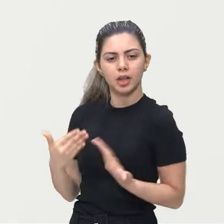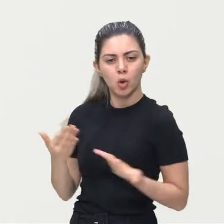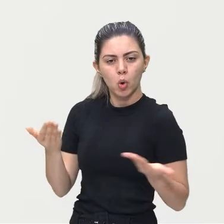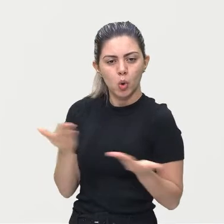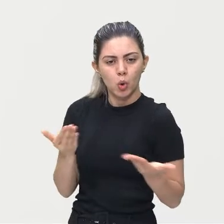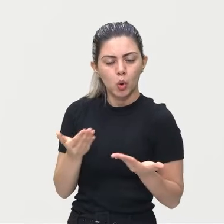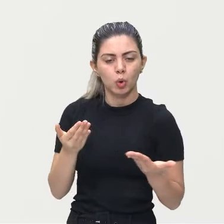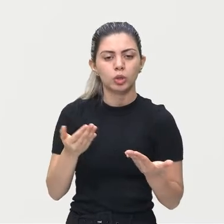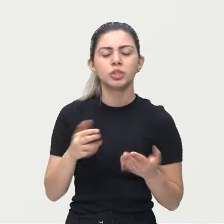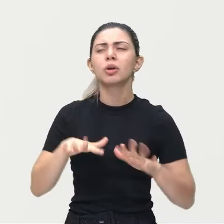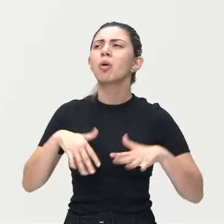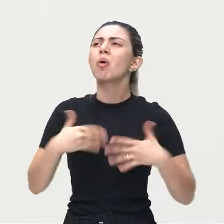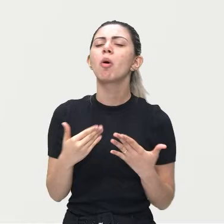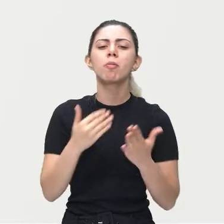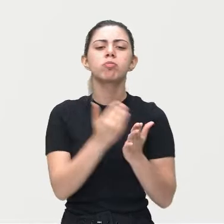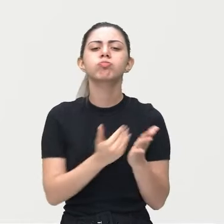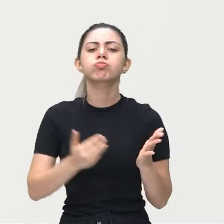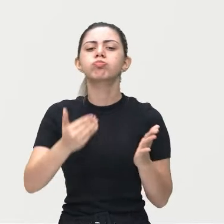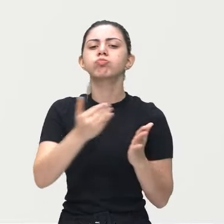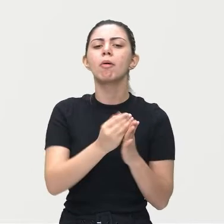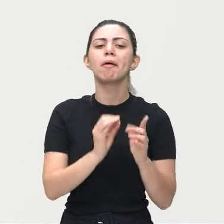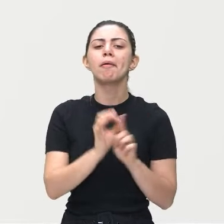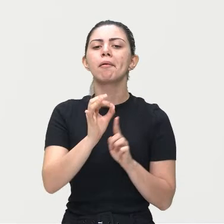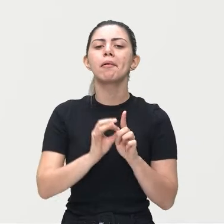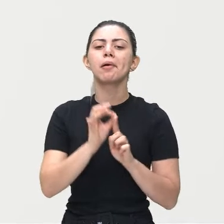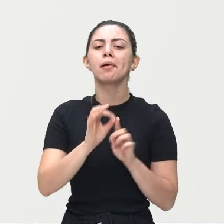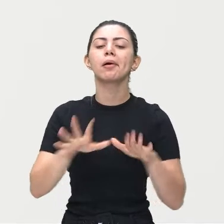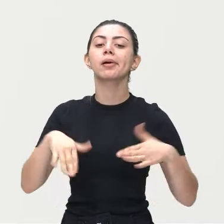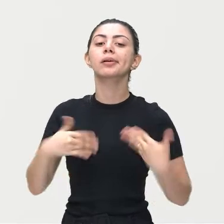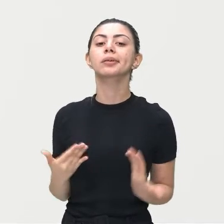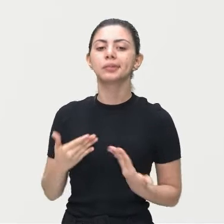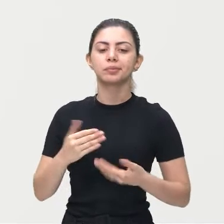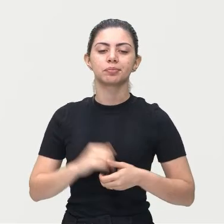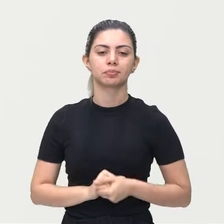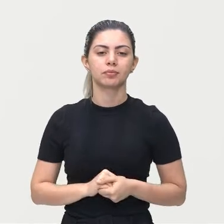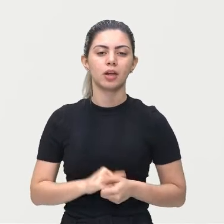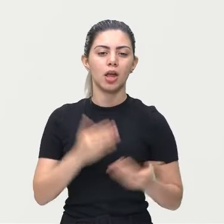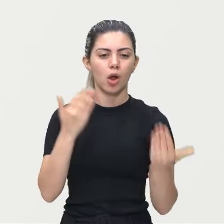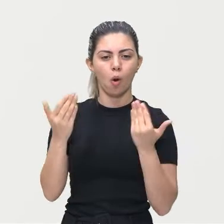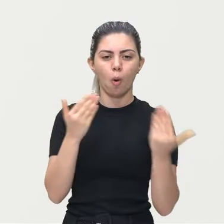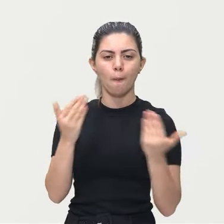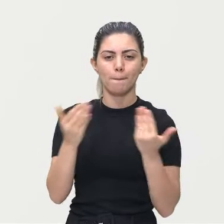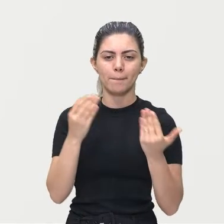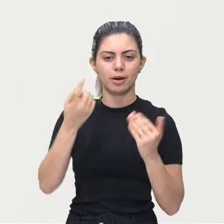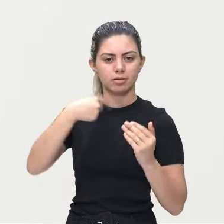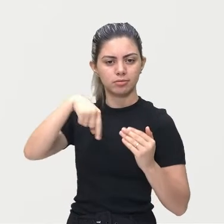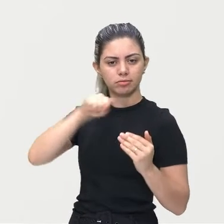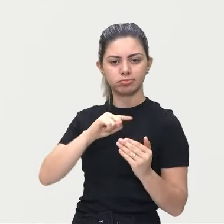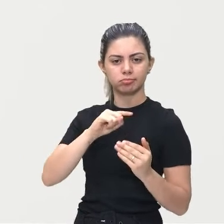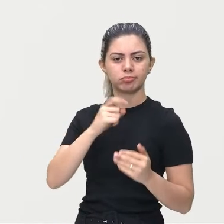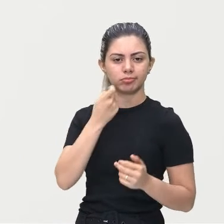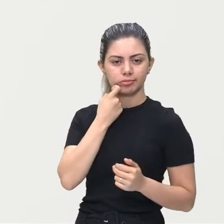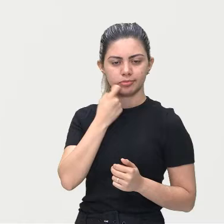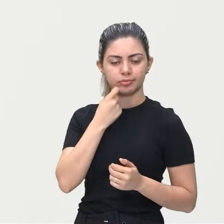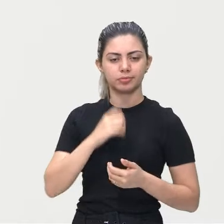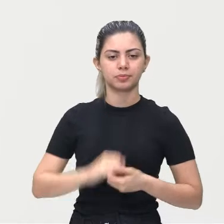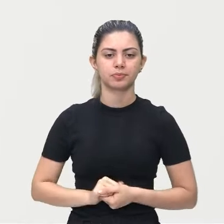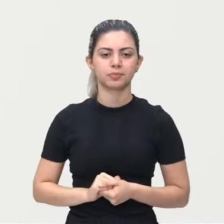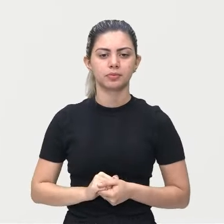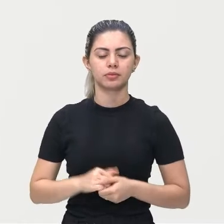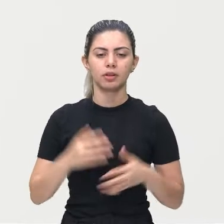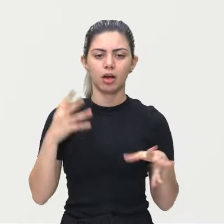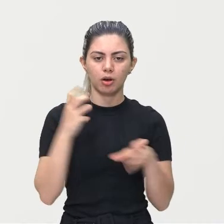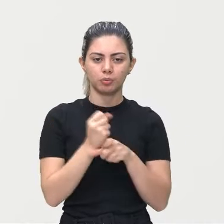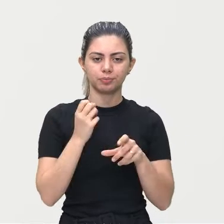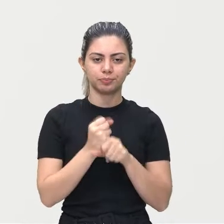foi exatamente essa previsão de temperatura em relação ao dia que foi perguntado. Resolvendo a